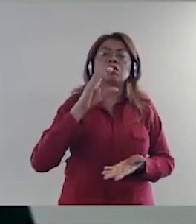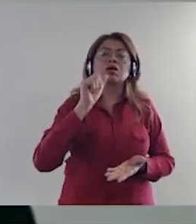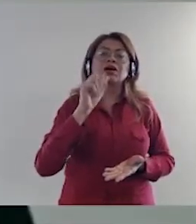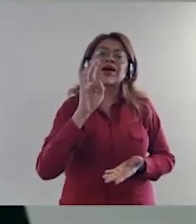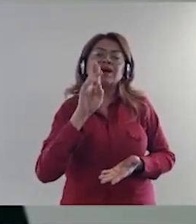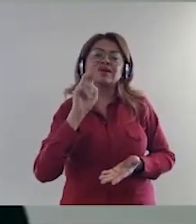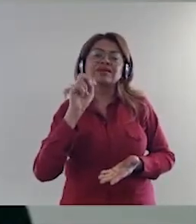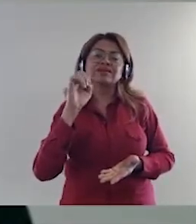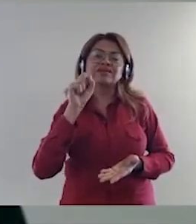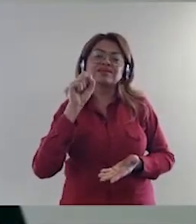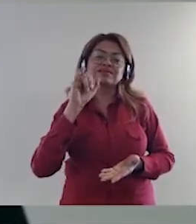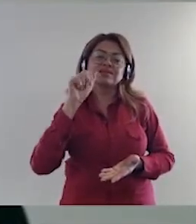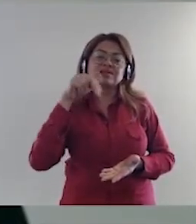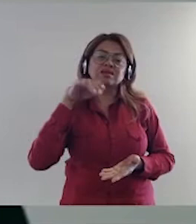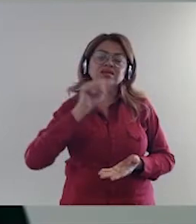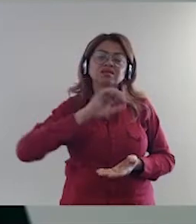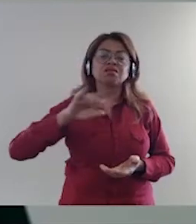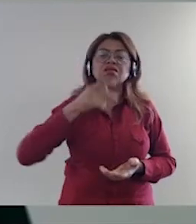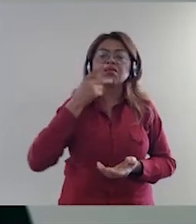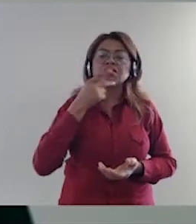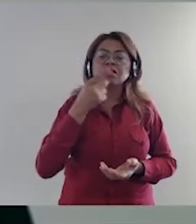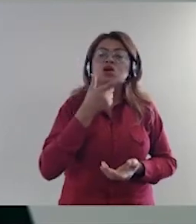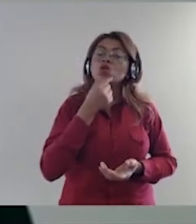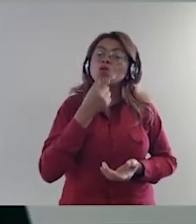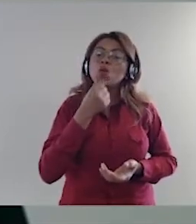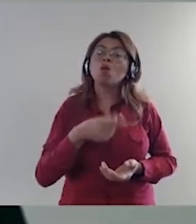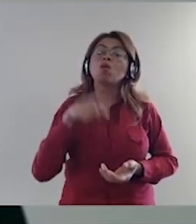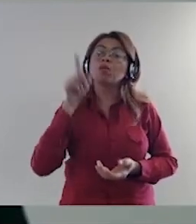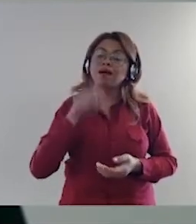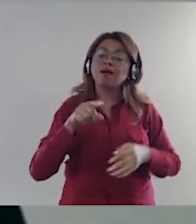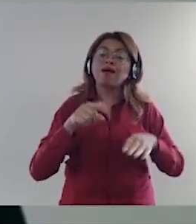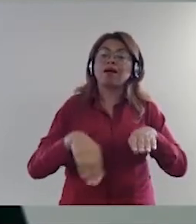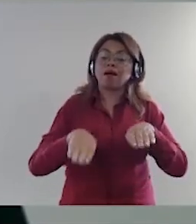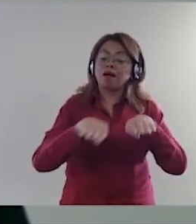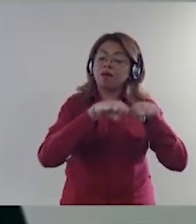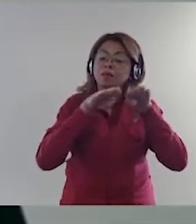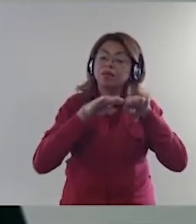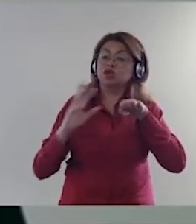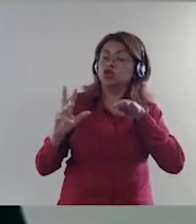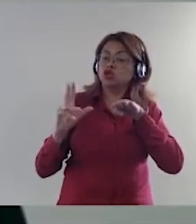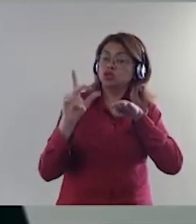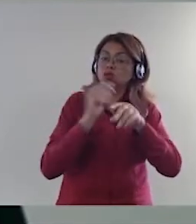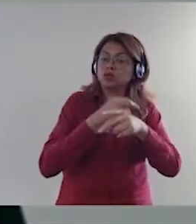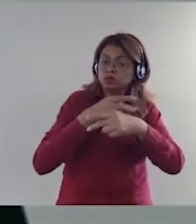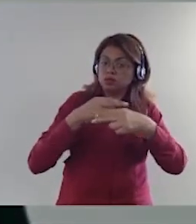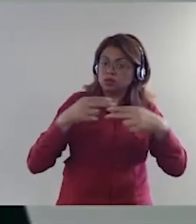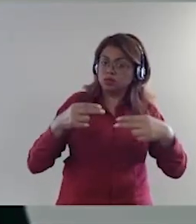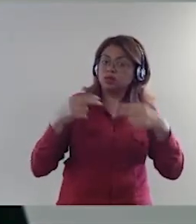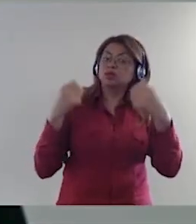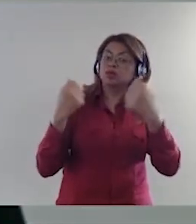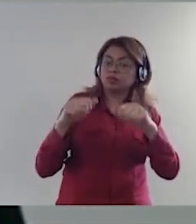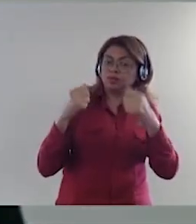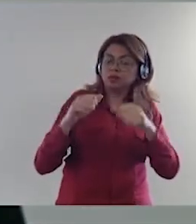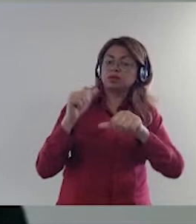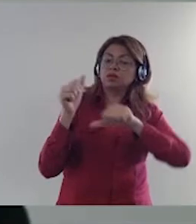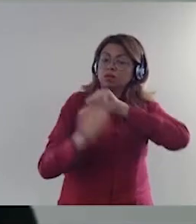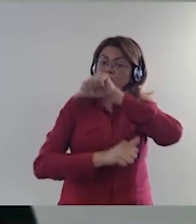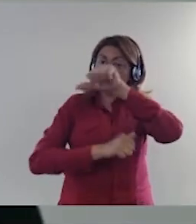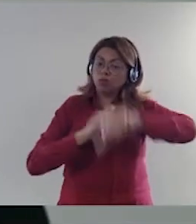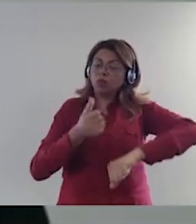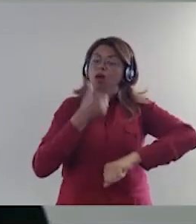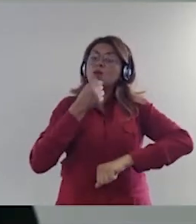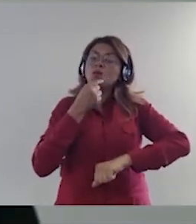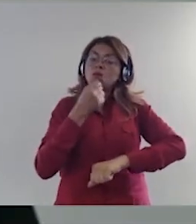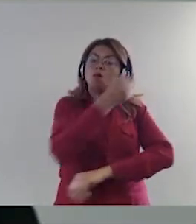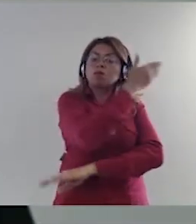a medida de todas as coisas, talvez devesse ser modificada para o homem e a